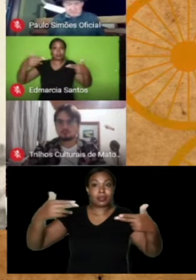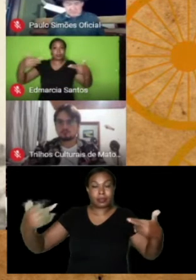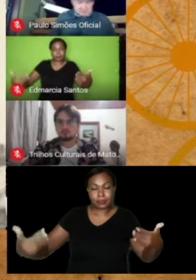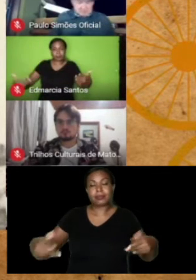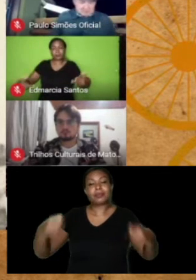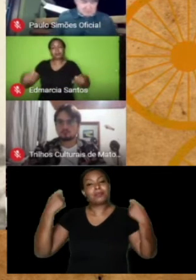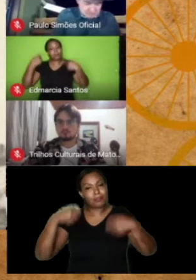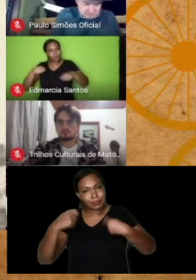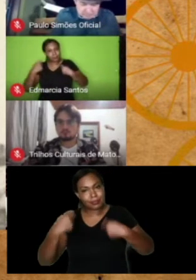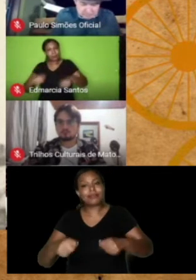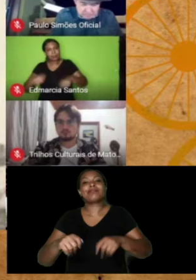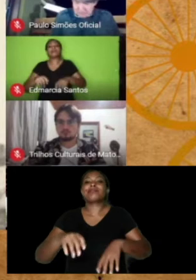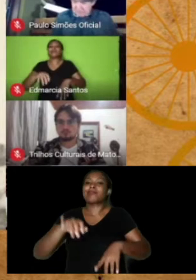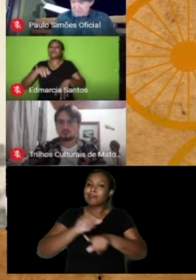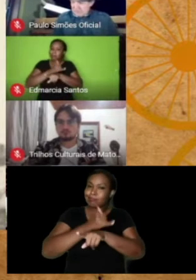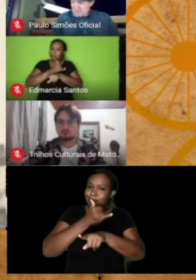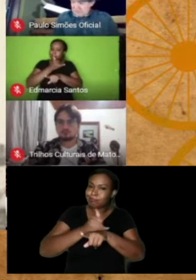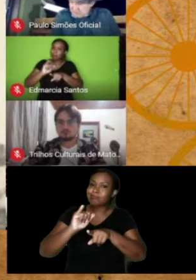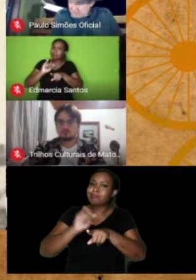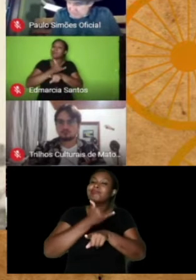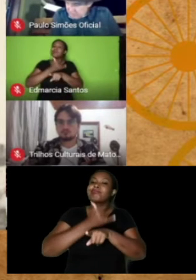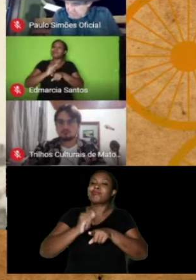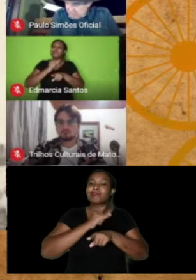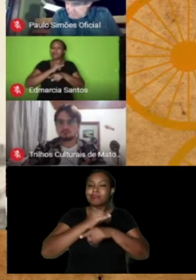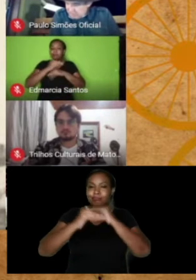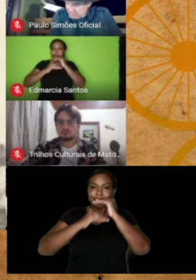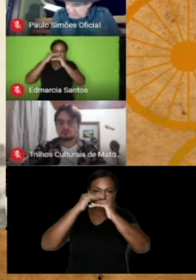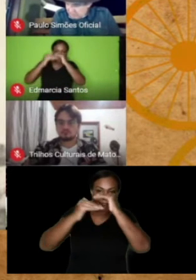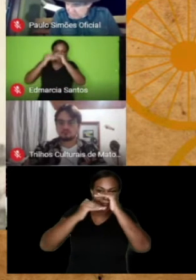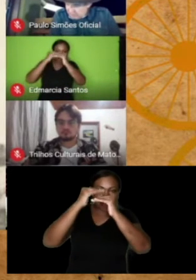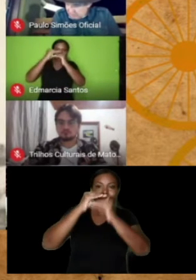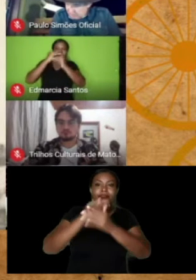feita, né? A memória não é,